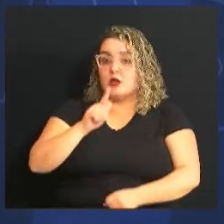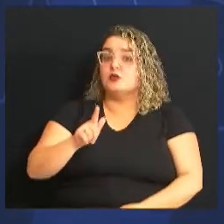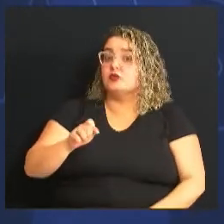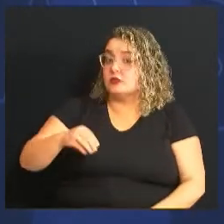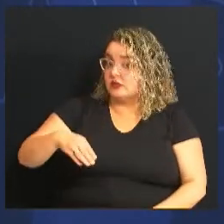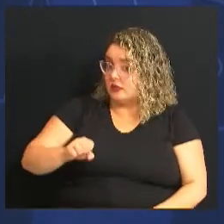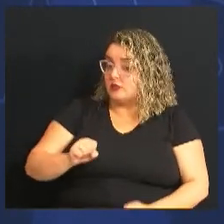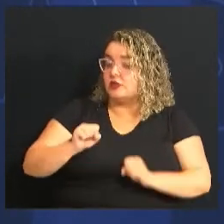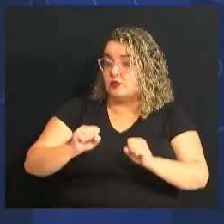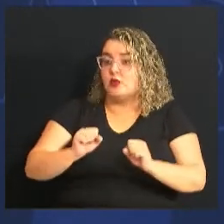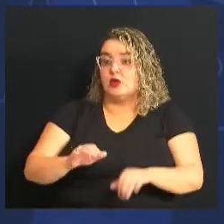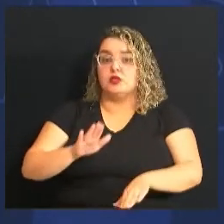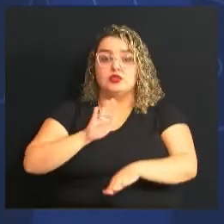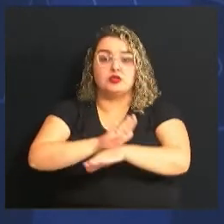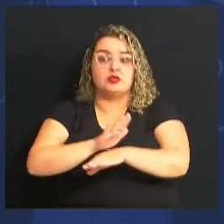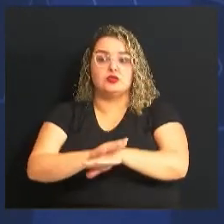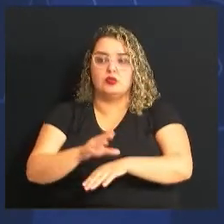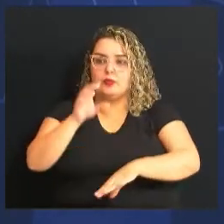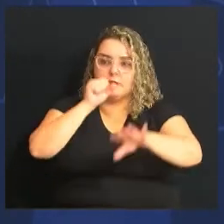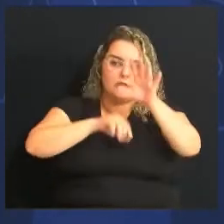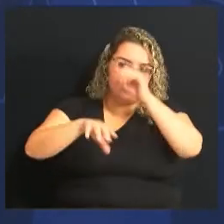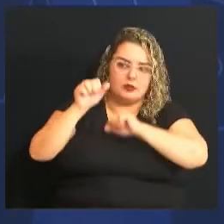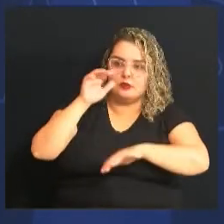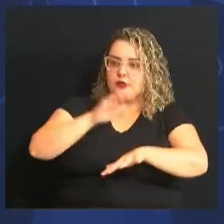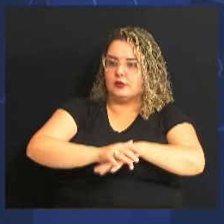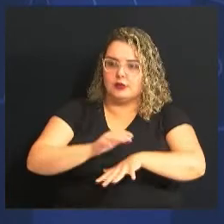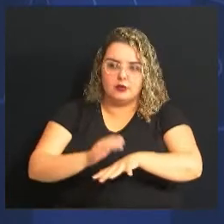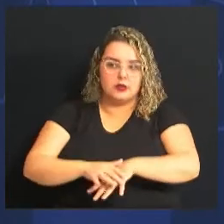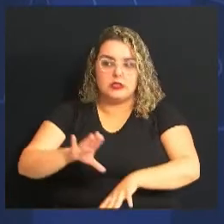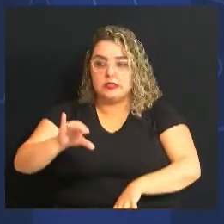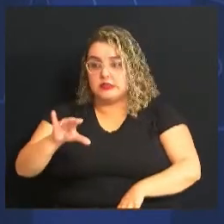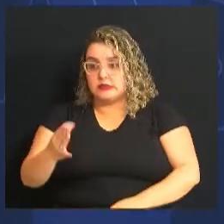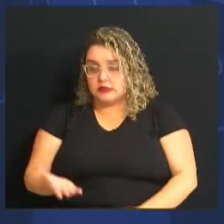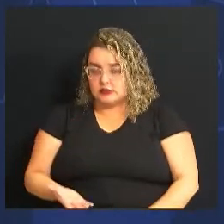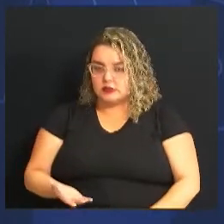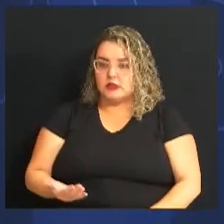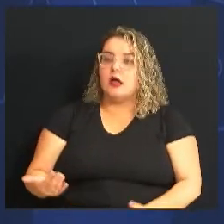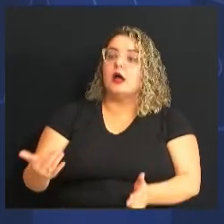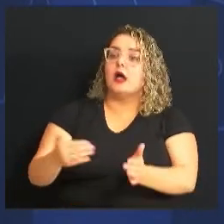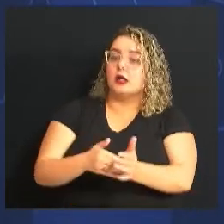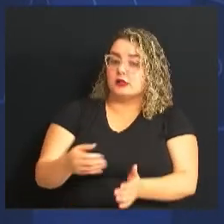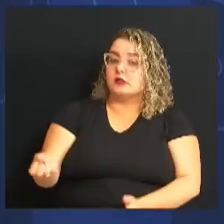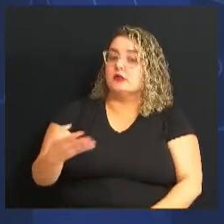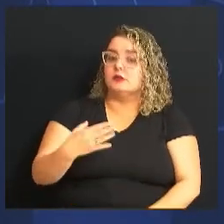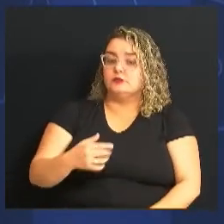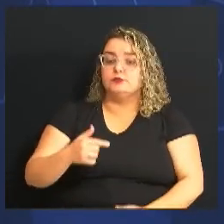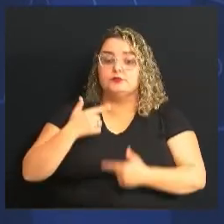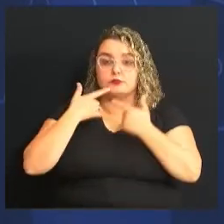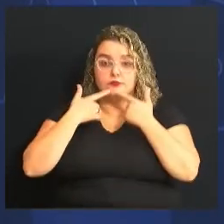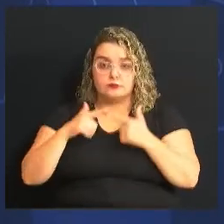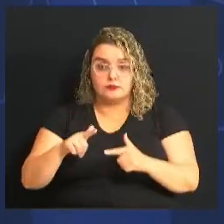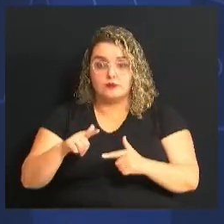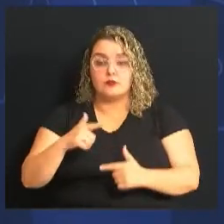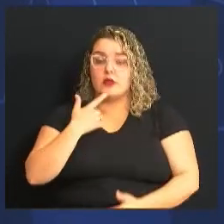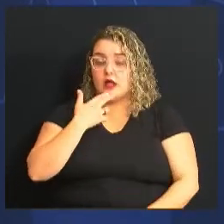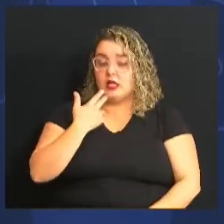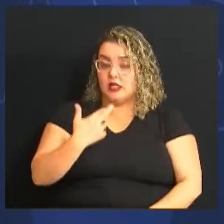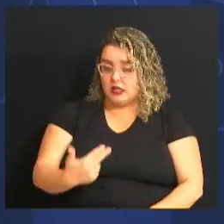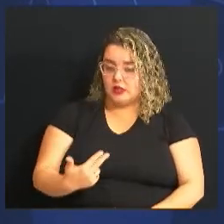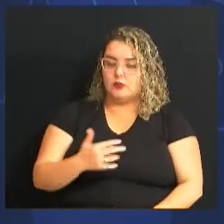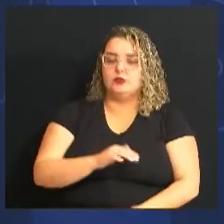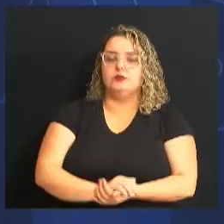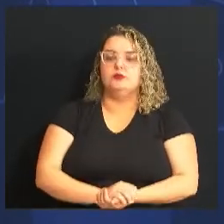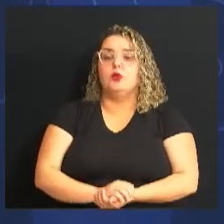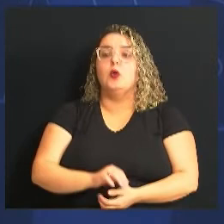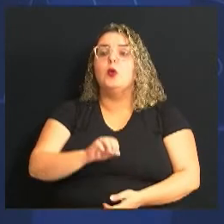também no aprendizado, por exemplo, de matemática, de ciências, até de novos idiomas. O evento, o EducaWeek,